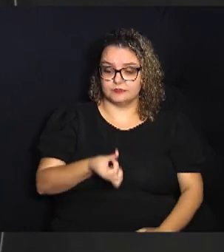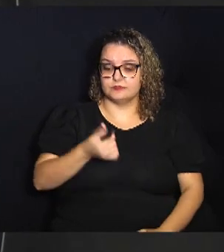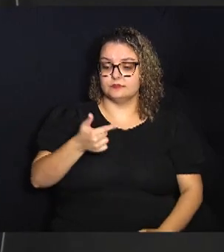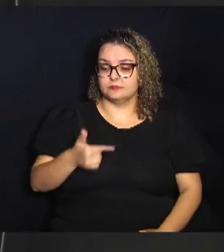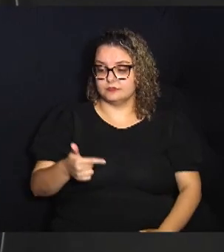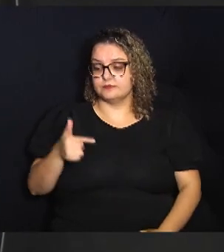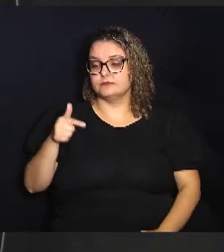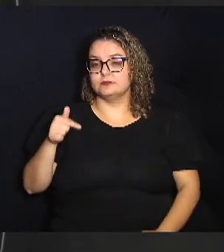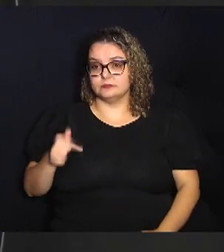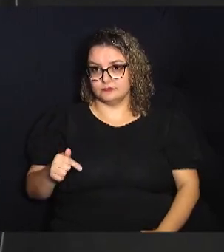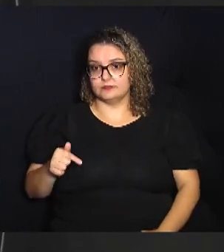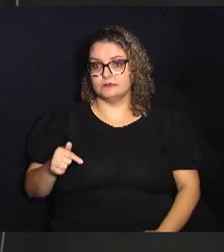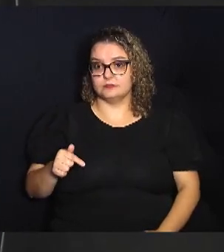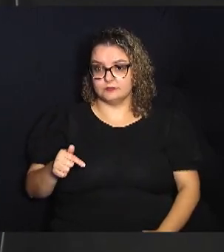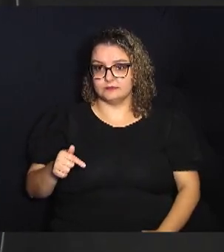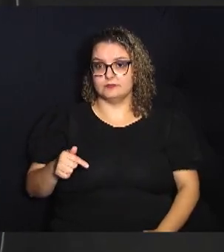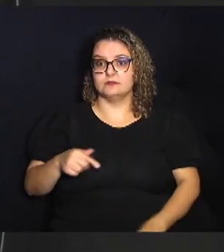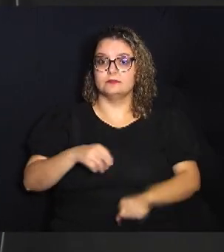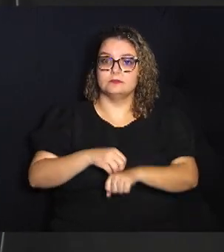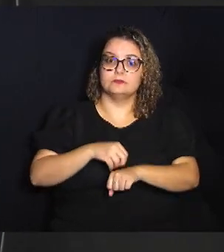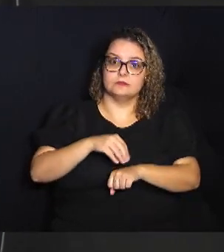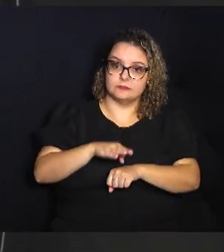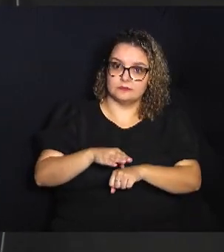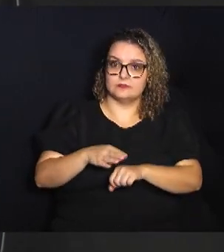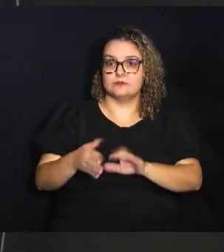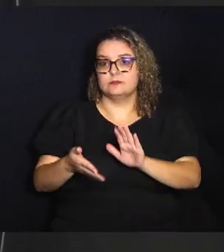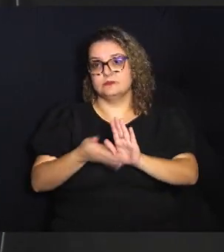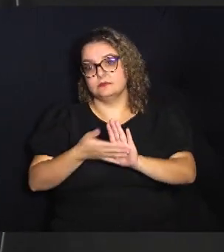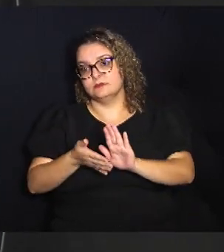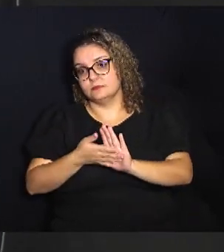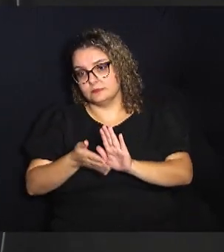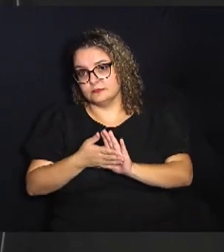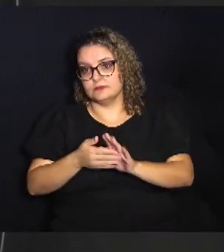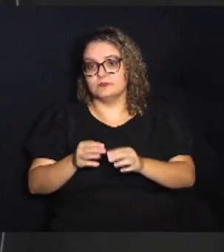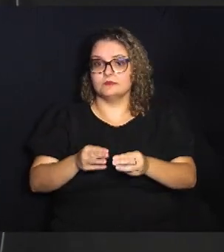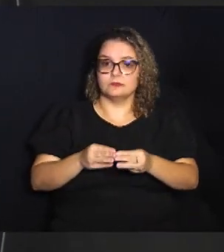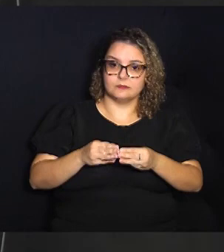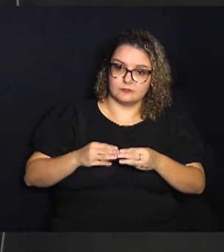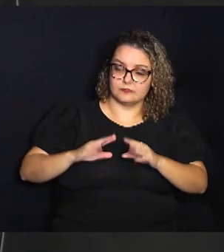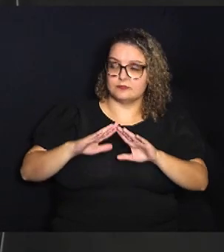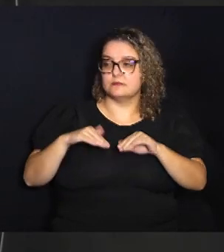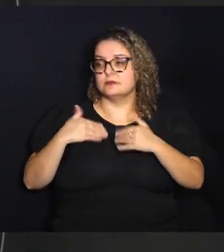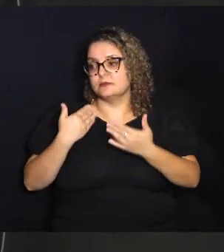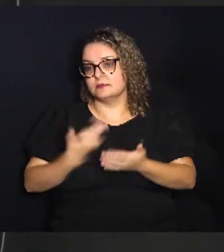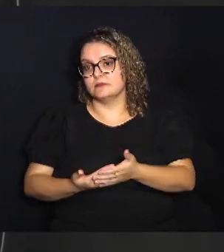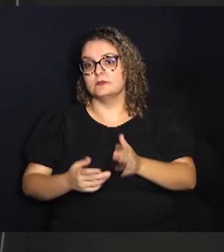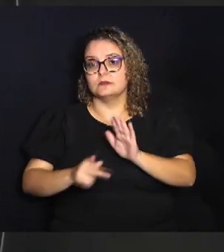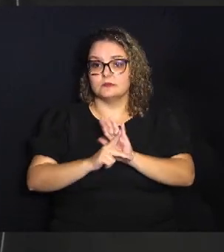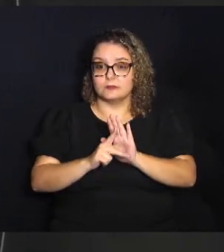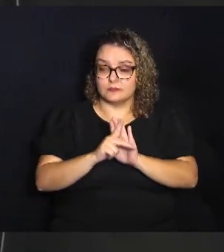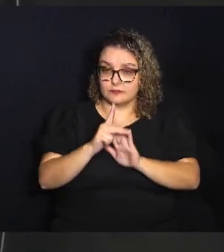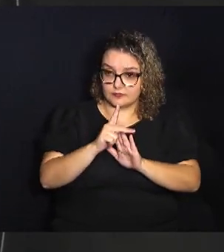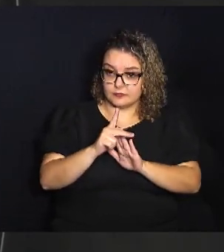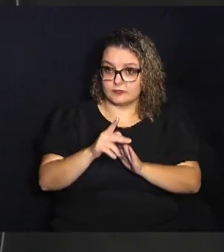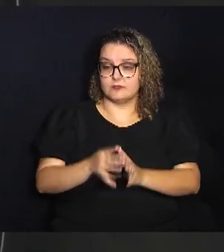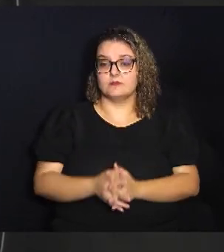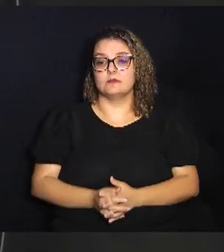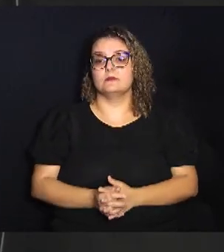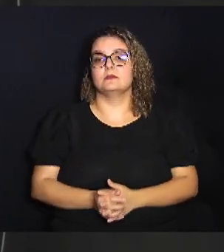627 entre indicações, preposições, moção, requerimento e projeto. Nós